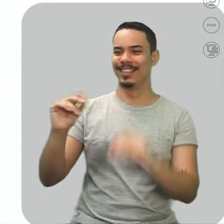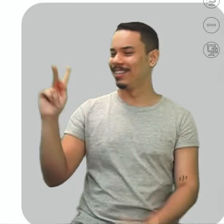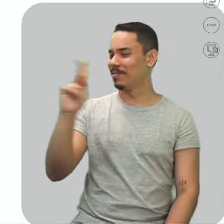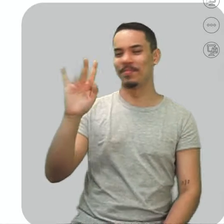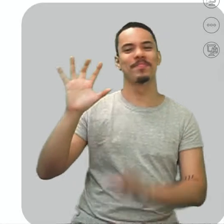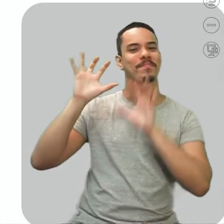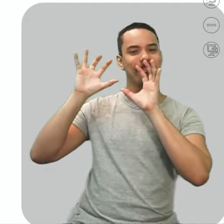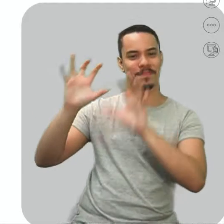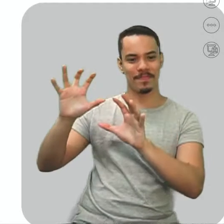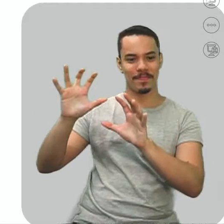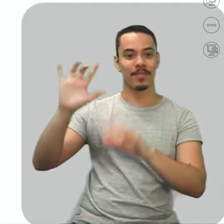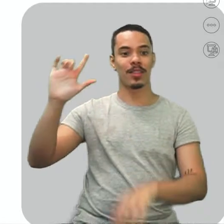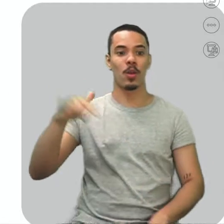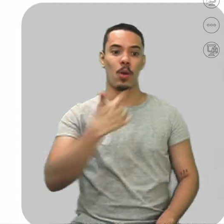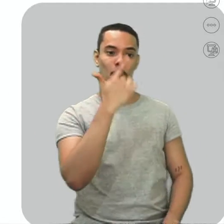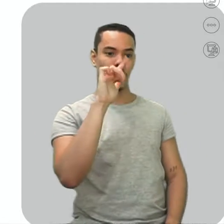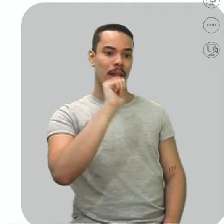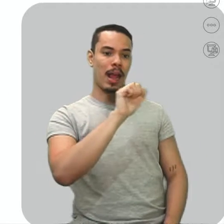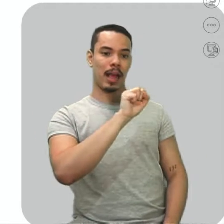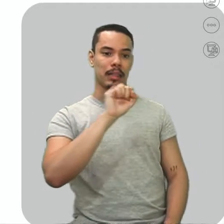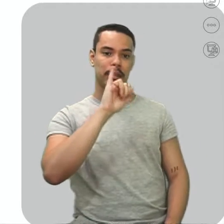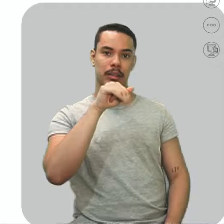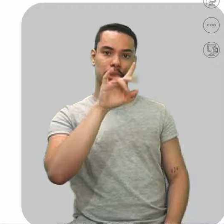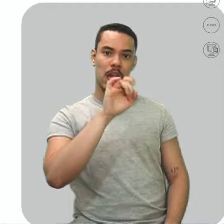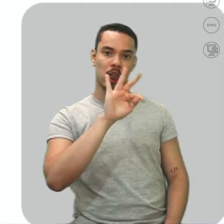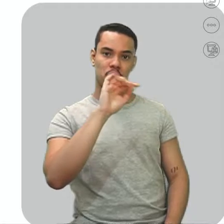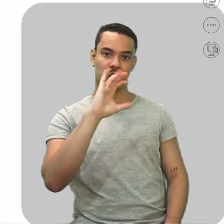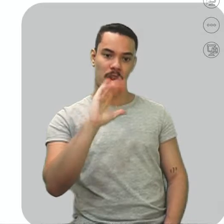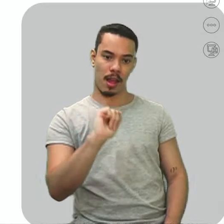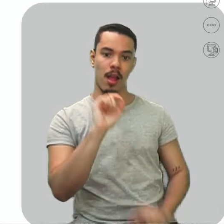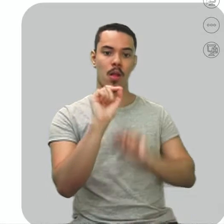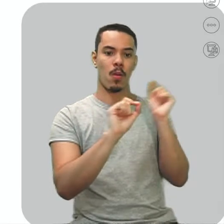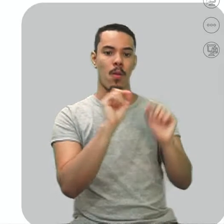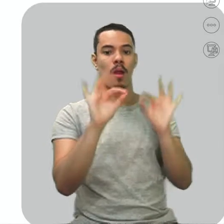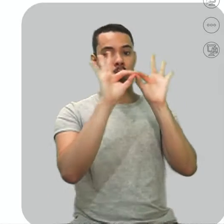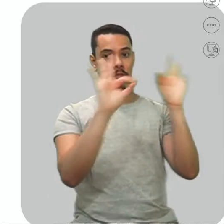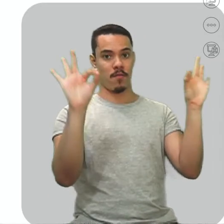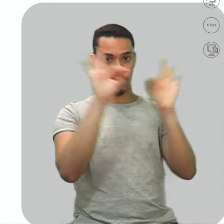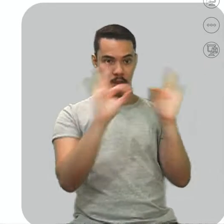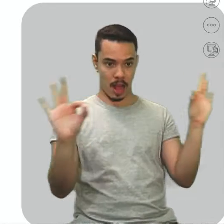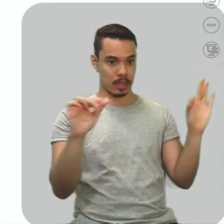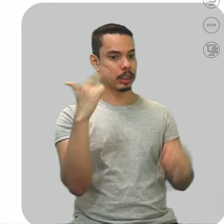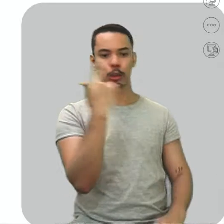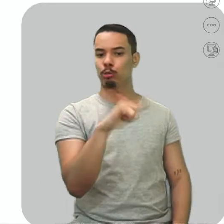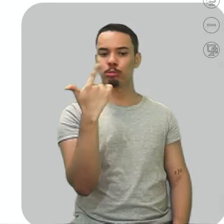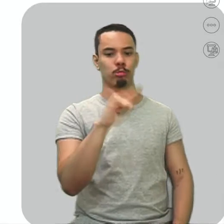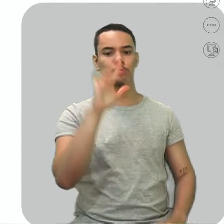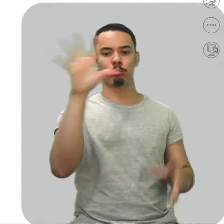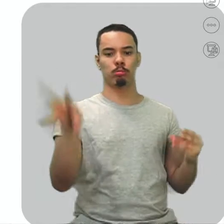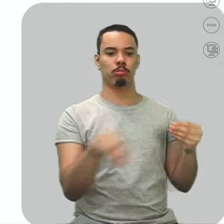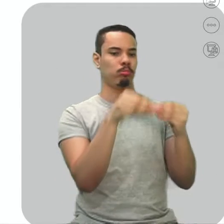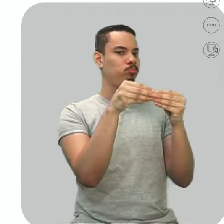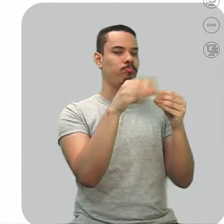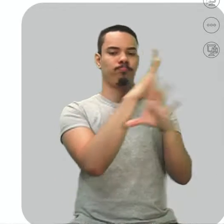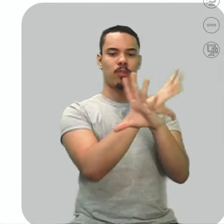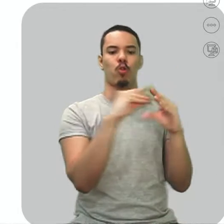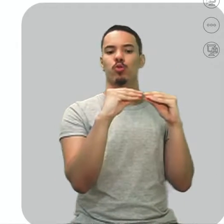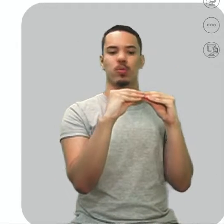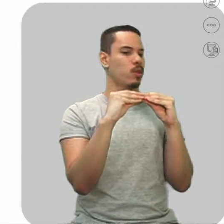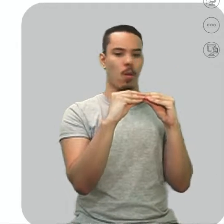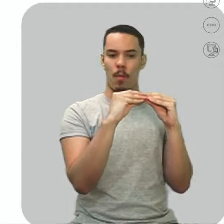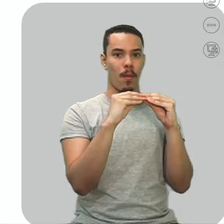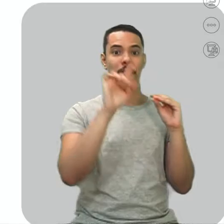Grosso e assindética as suas orações coordenadas que não sou introduzida por